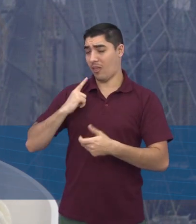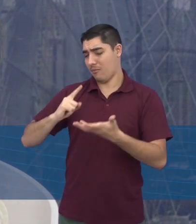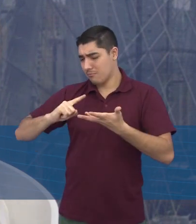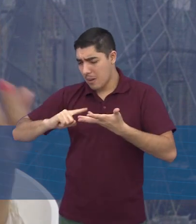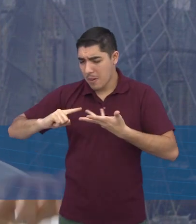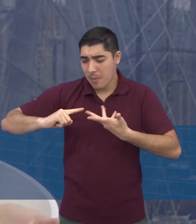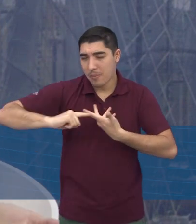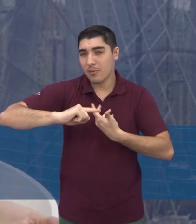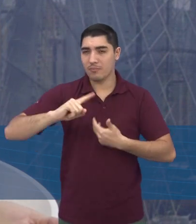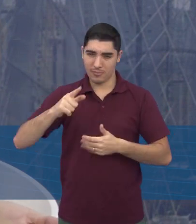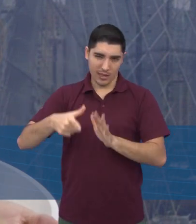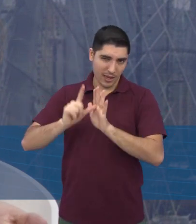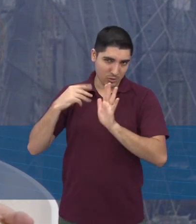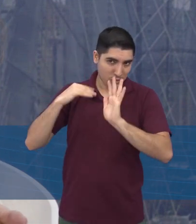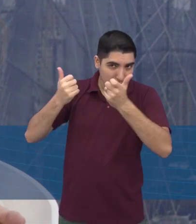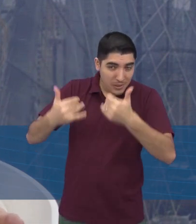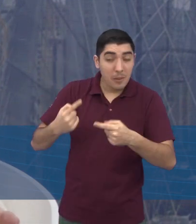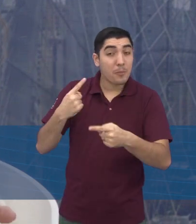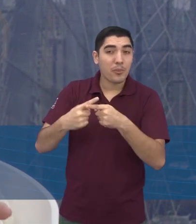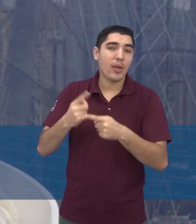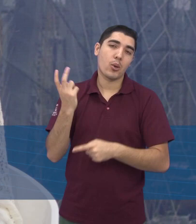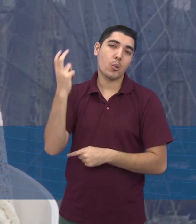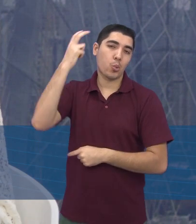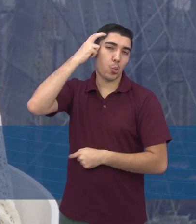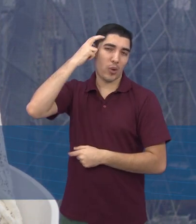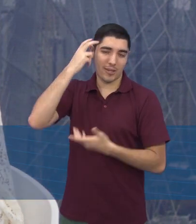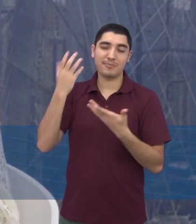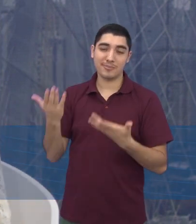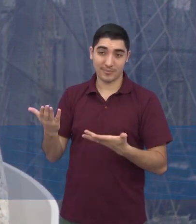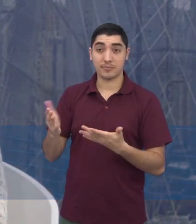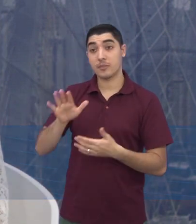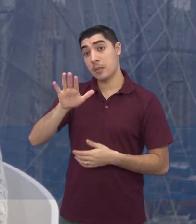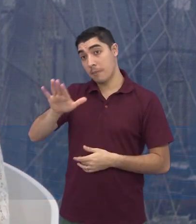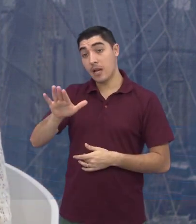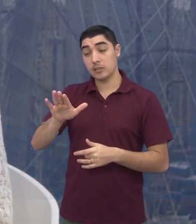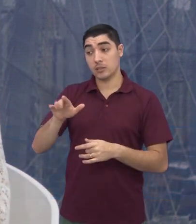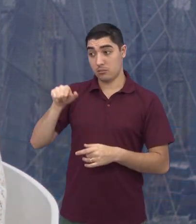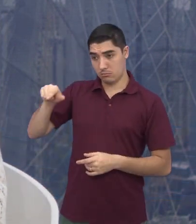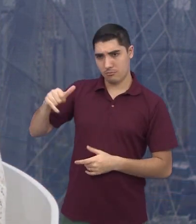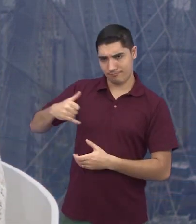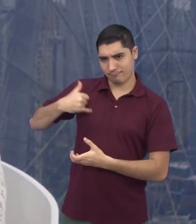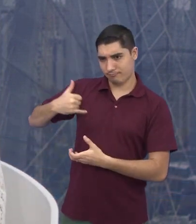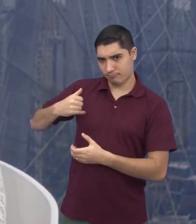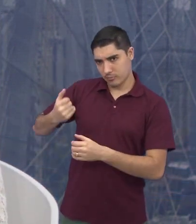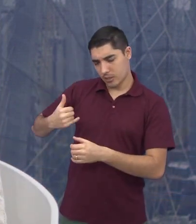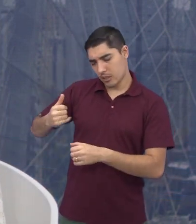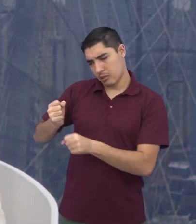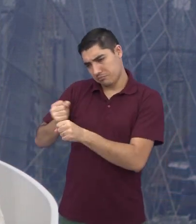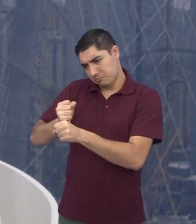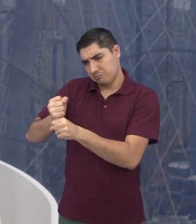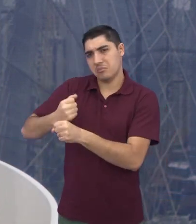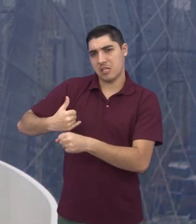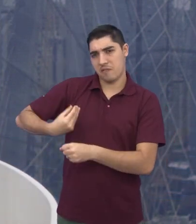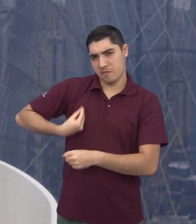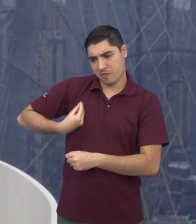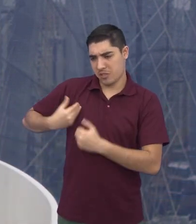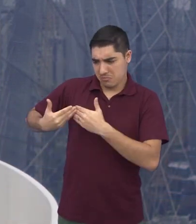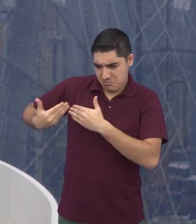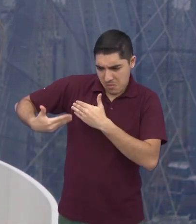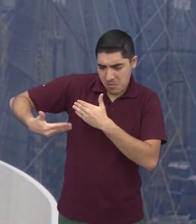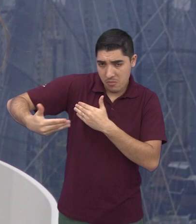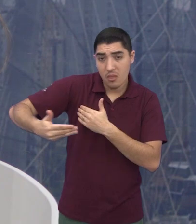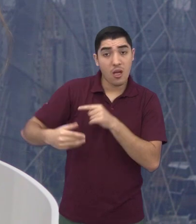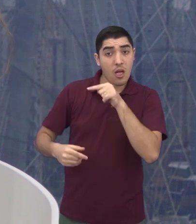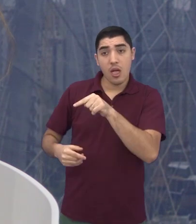isso. Como eu falei, tem uma questão cultural. Mas também o processo de envelhecimento, o aumento da longevidade, é um fenômeno novo, é